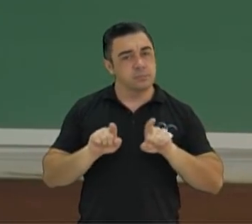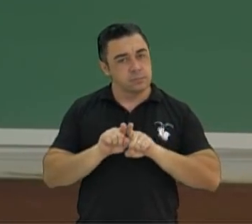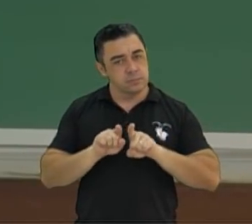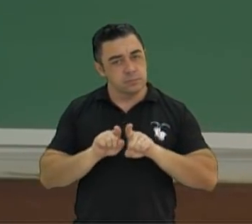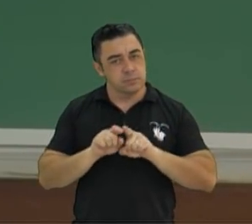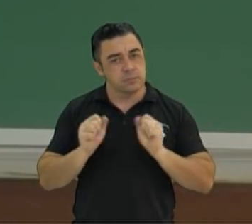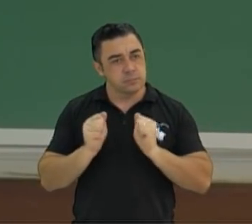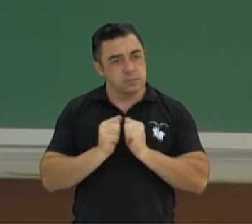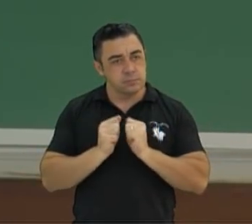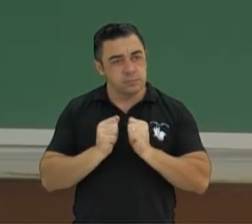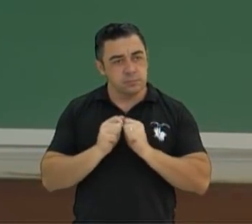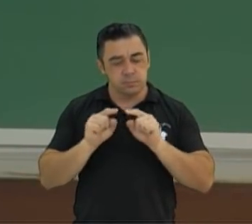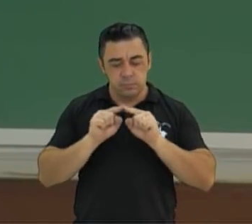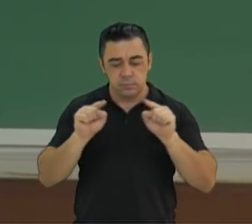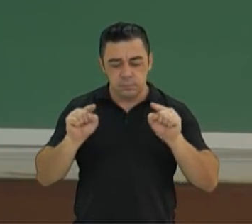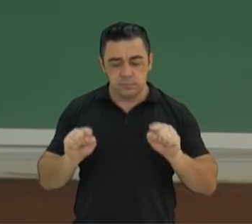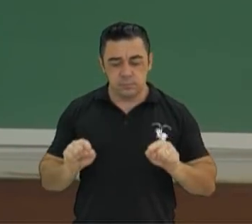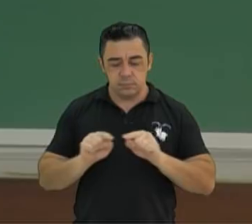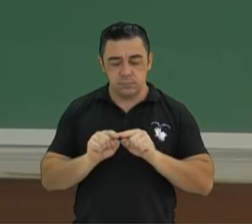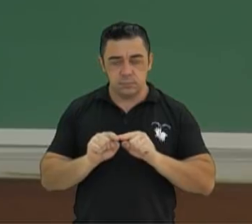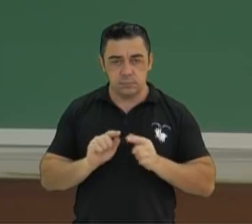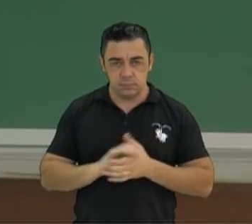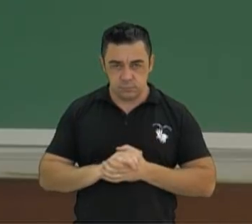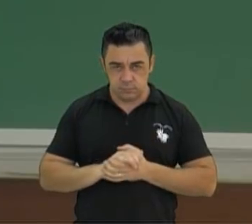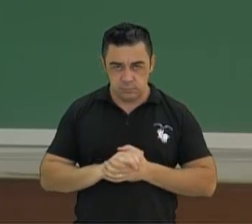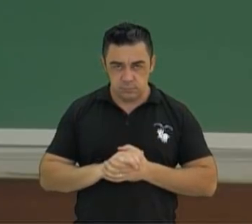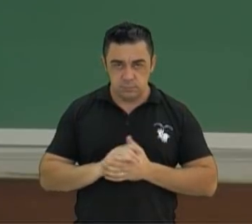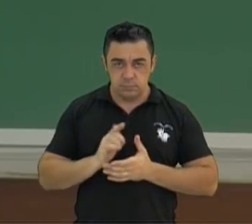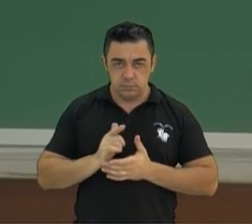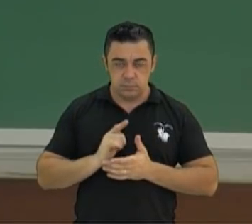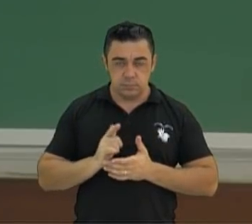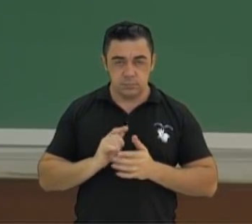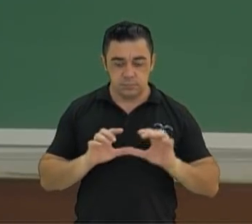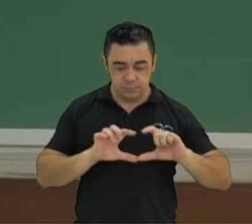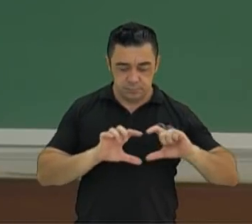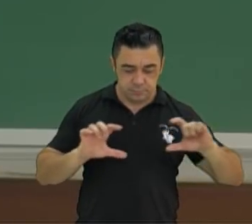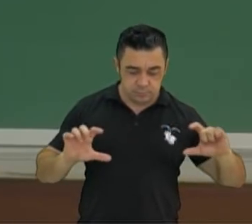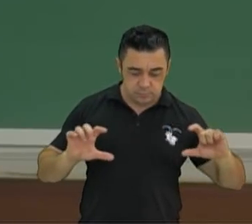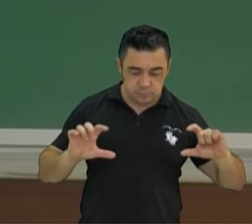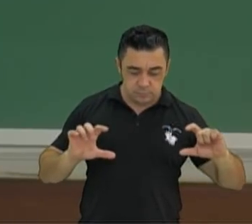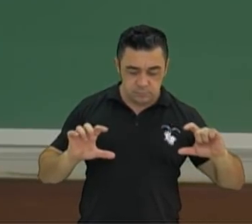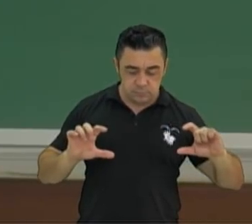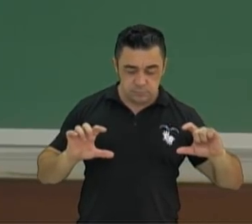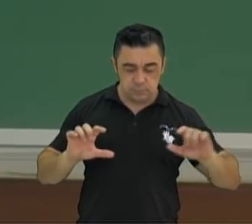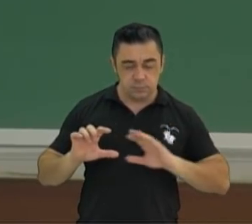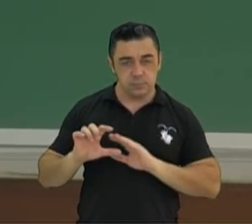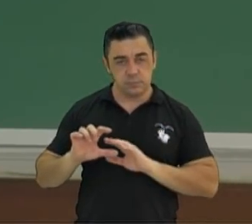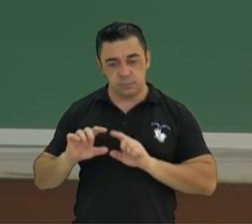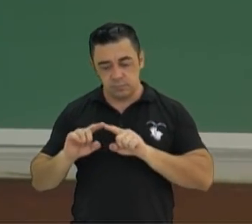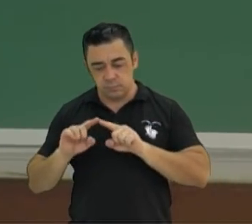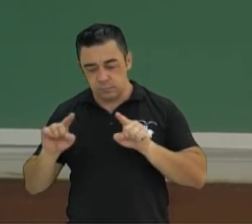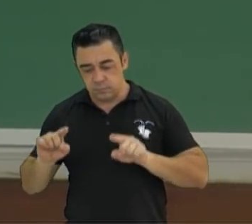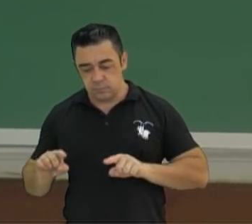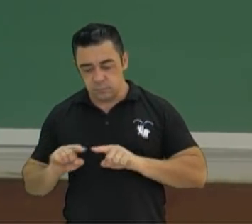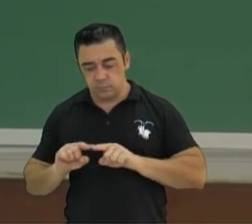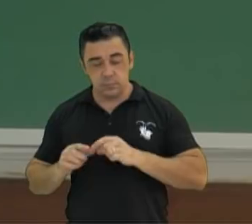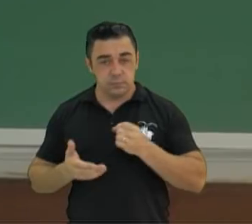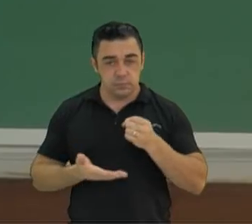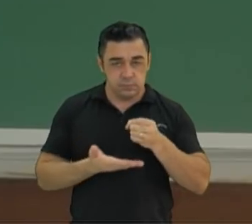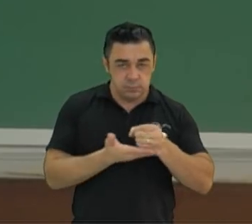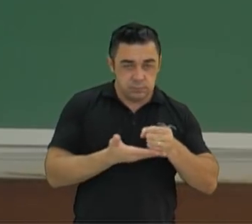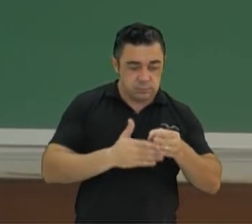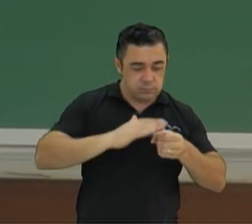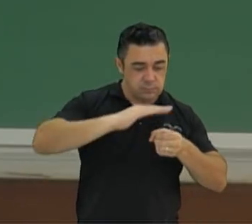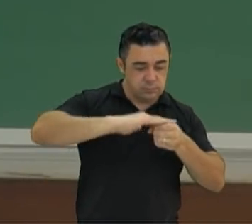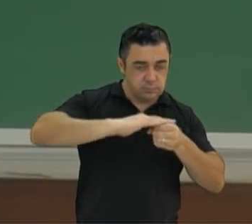retângulos serão as nossas faces laterais e os quadrados serão as nossas bases. Para você